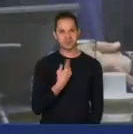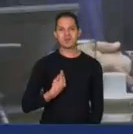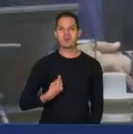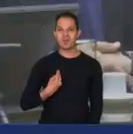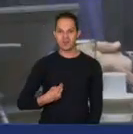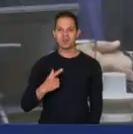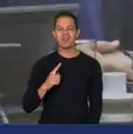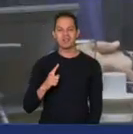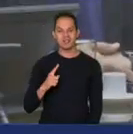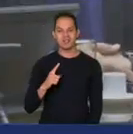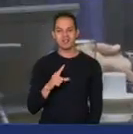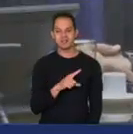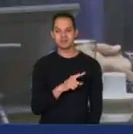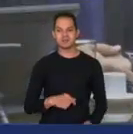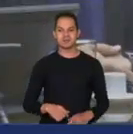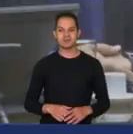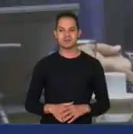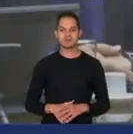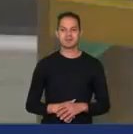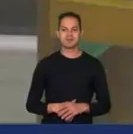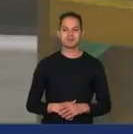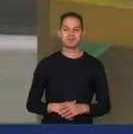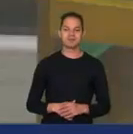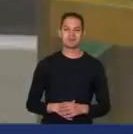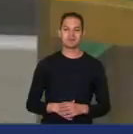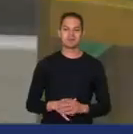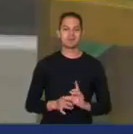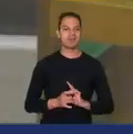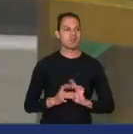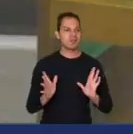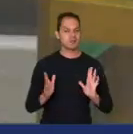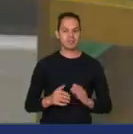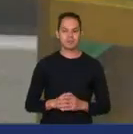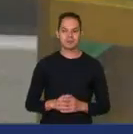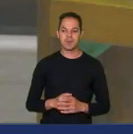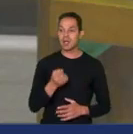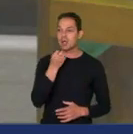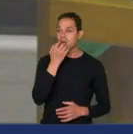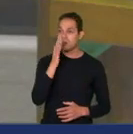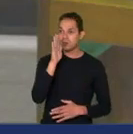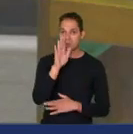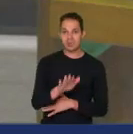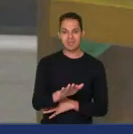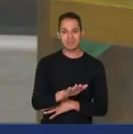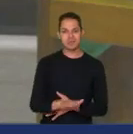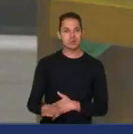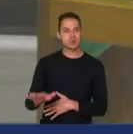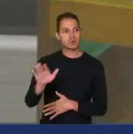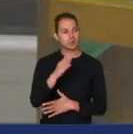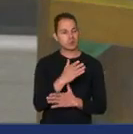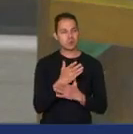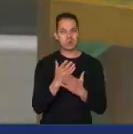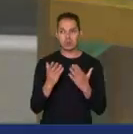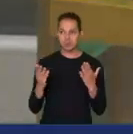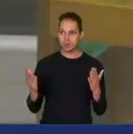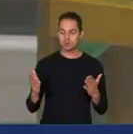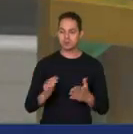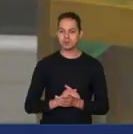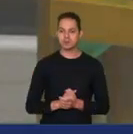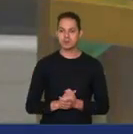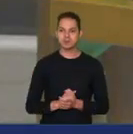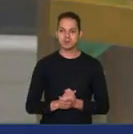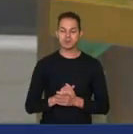da União do Mato Grosso. Está com a palavra, Vossa Excelência. Boa tarde a todos os deputados e deputadas. Faço